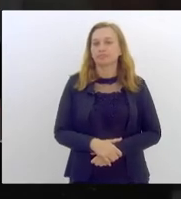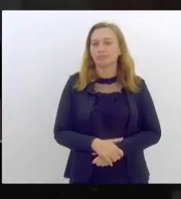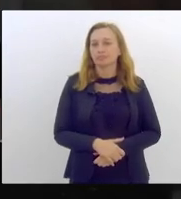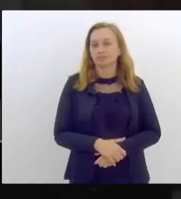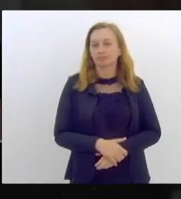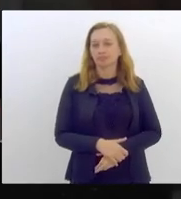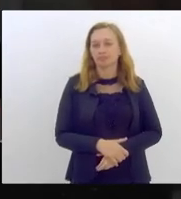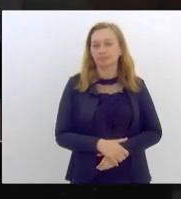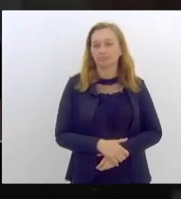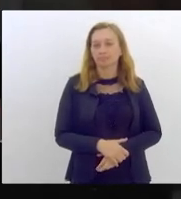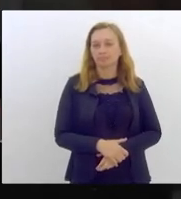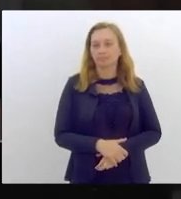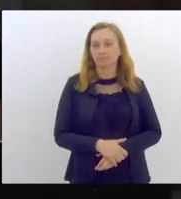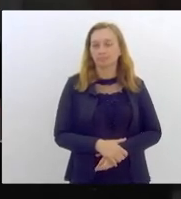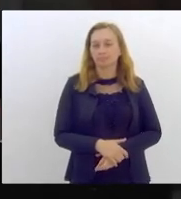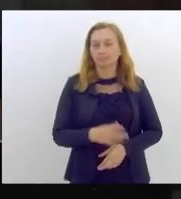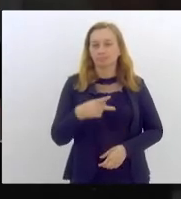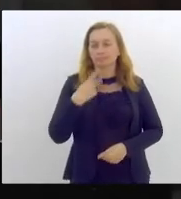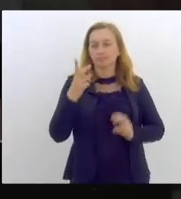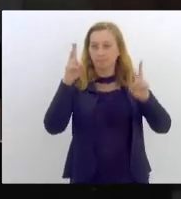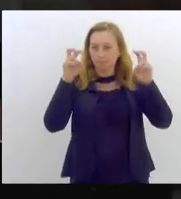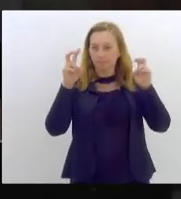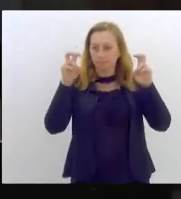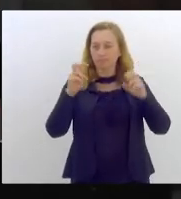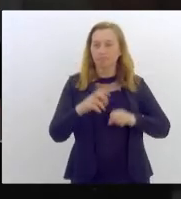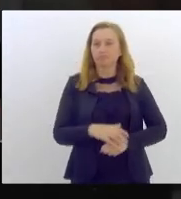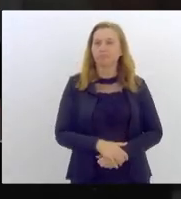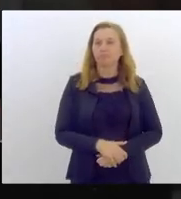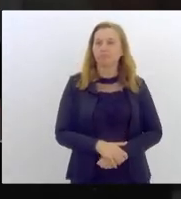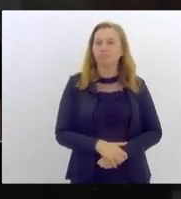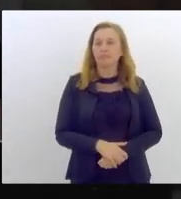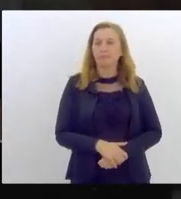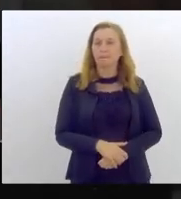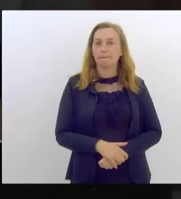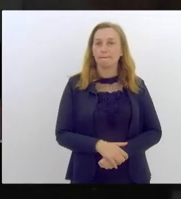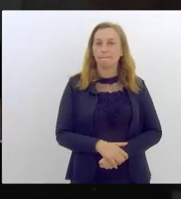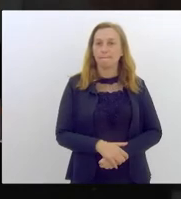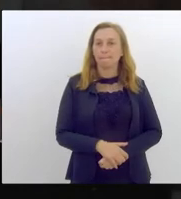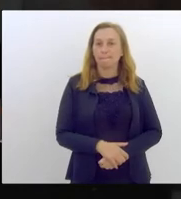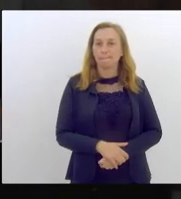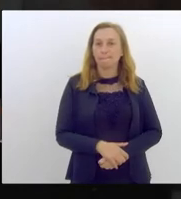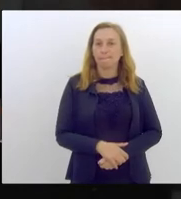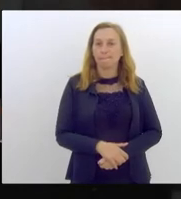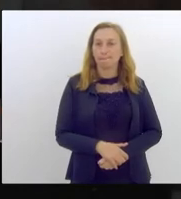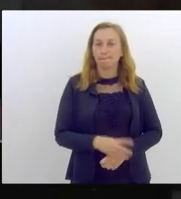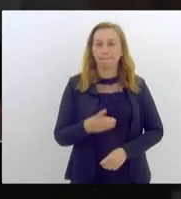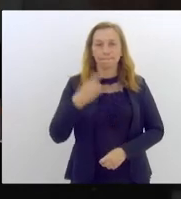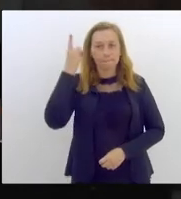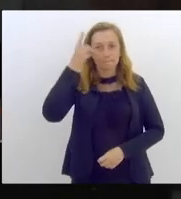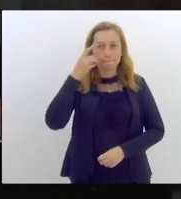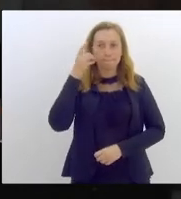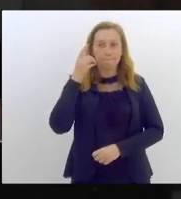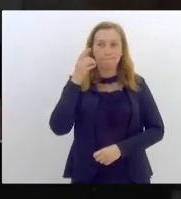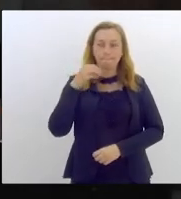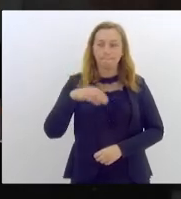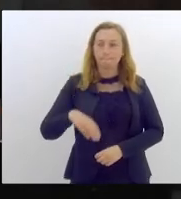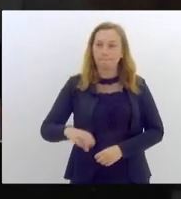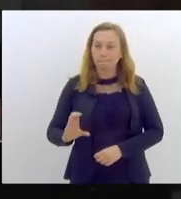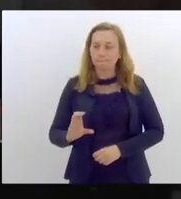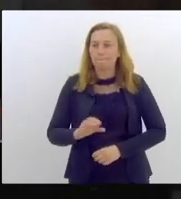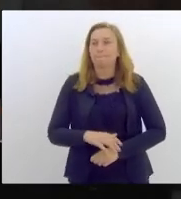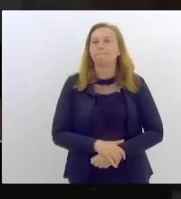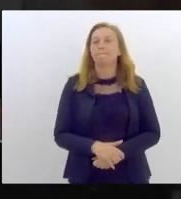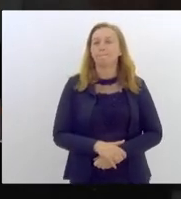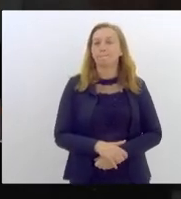de falar sobre tema este tema porque o deputado Carlos nem mente